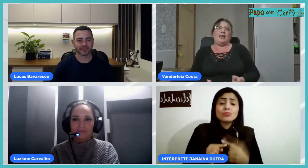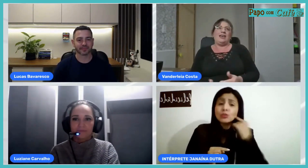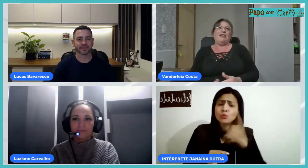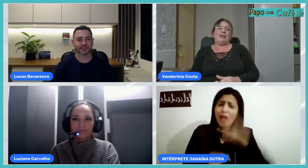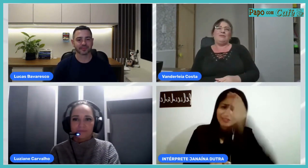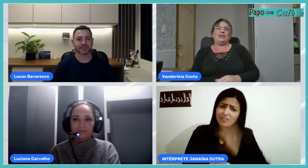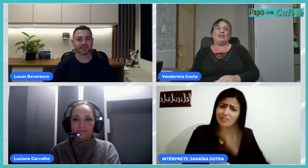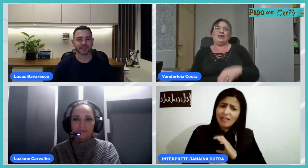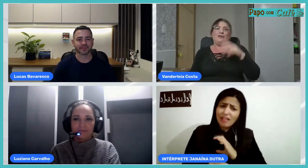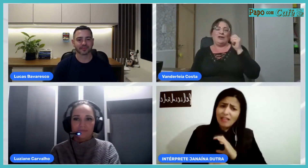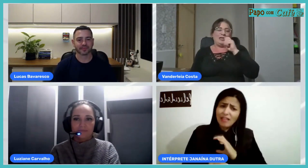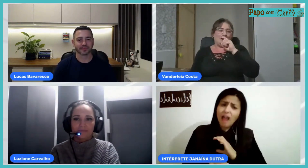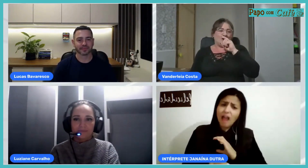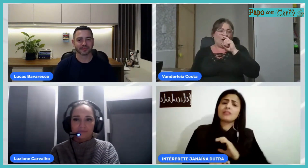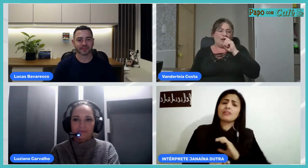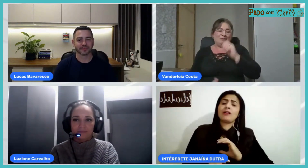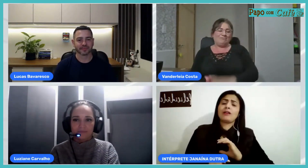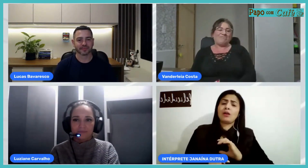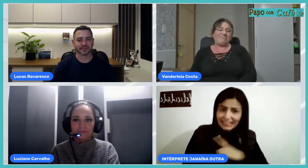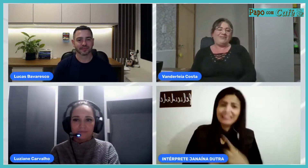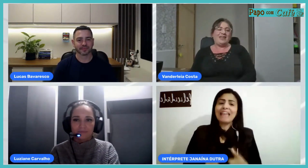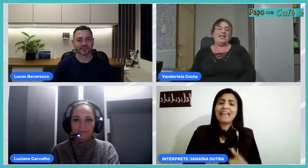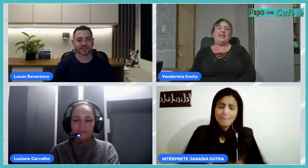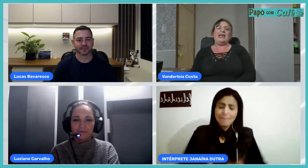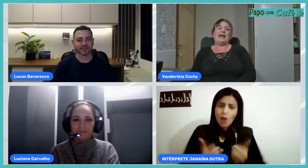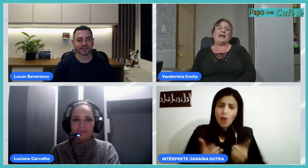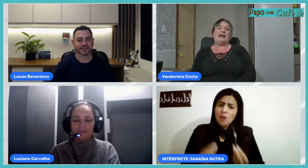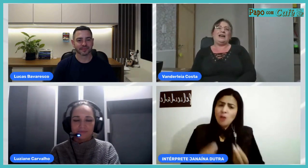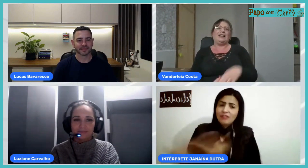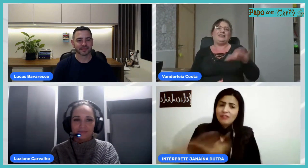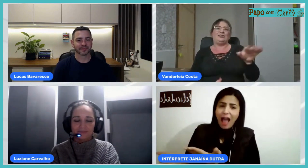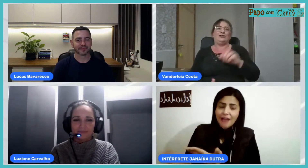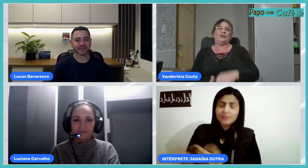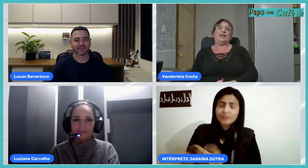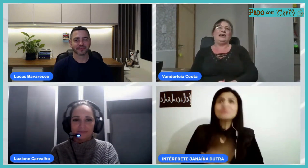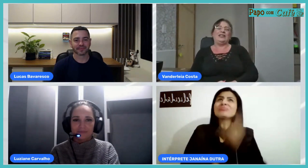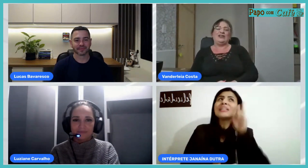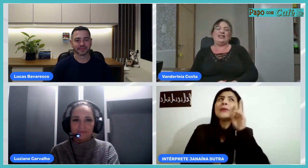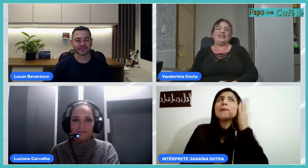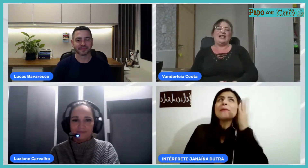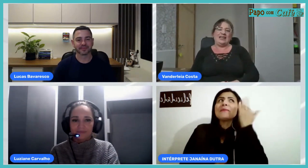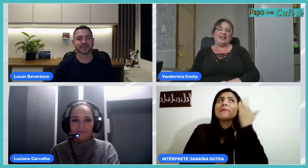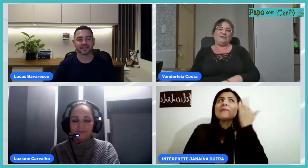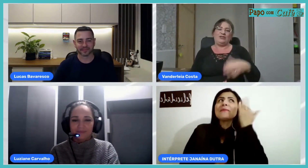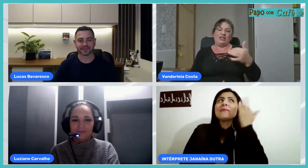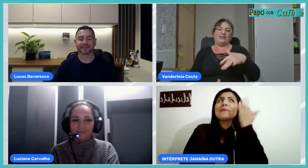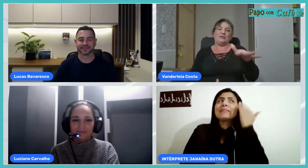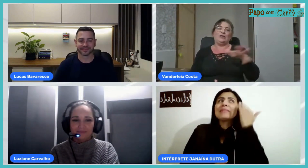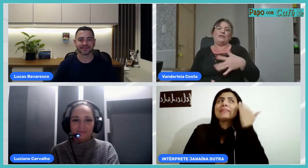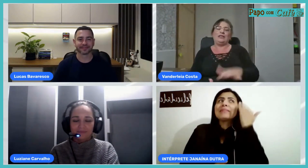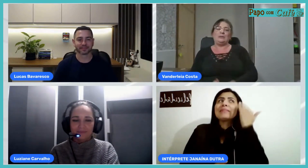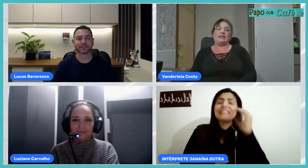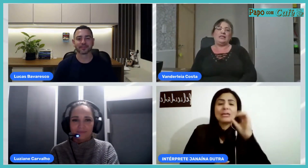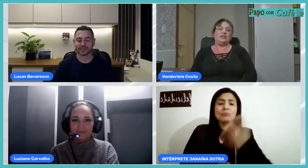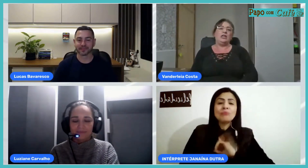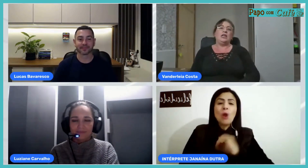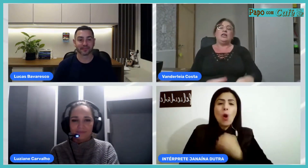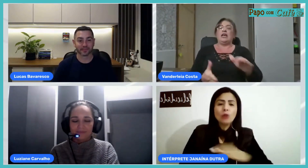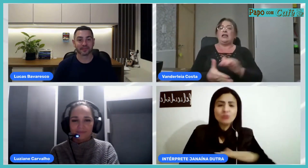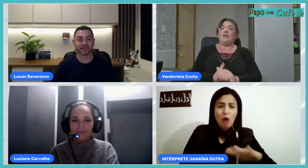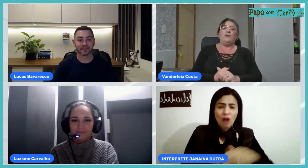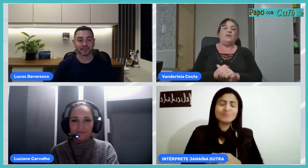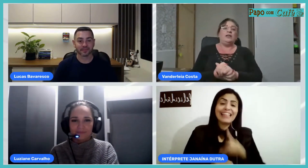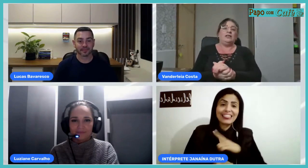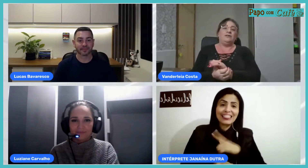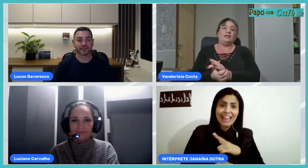né? E eu lembro que eu fui ali em Osório. E a instrutora teórica, ela tinha surda, estava interpretando,